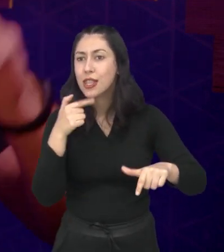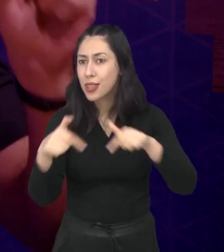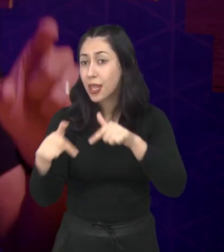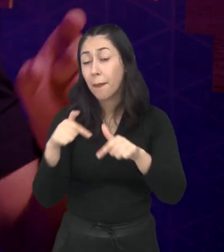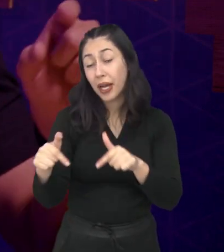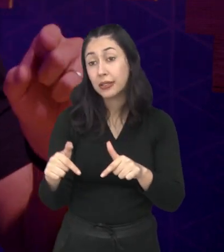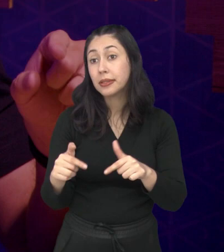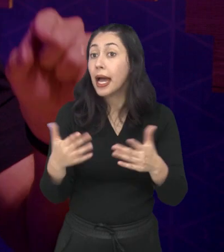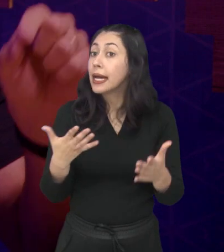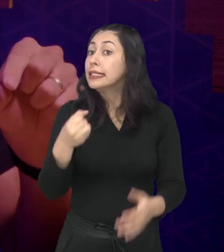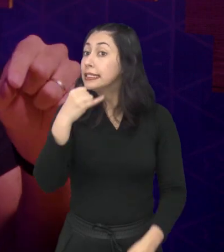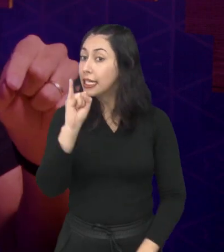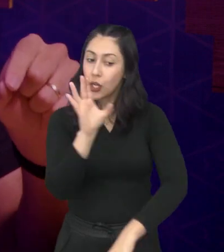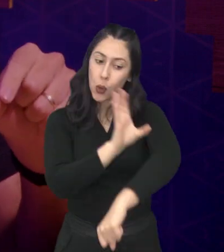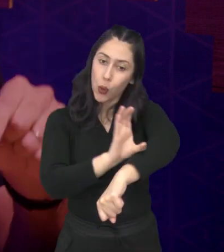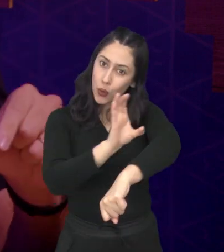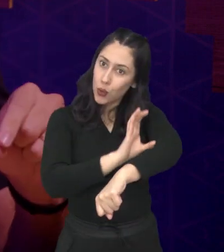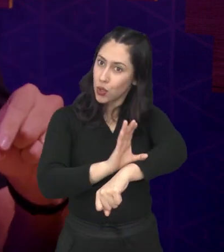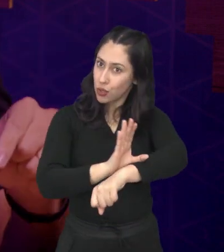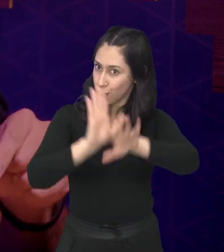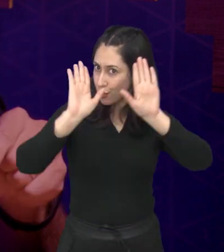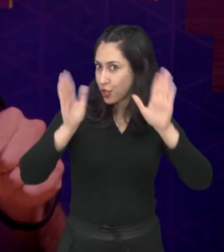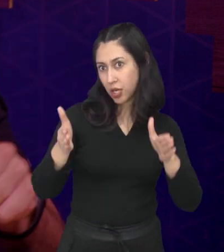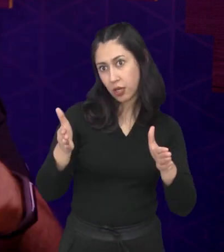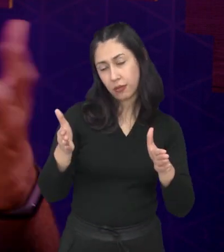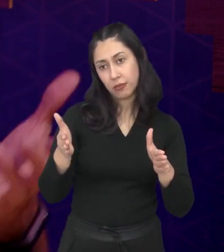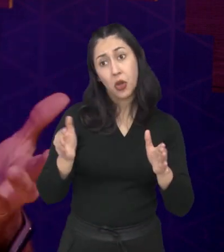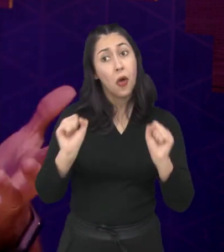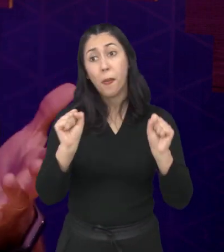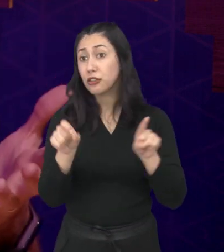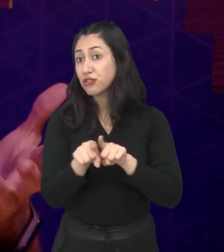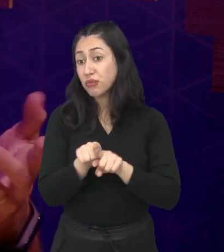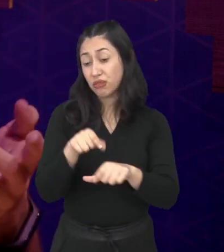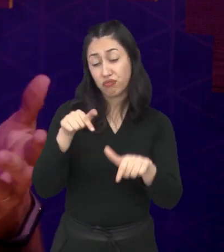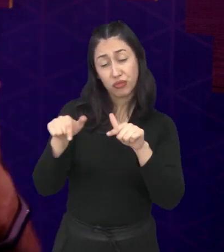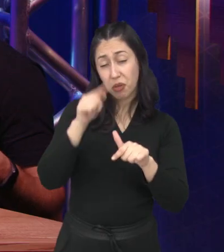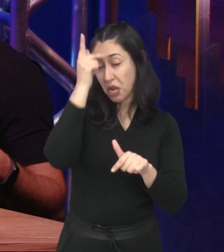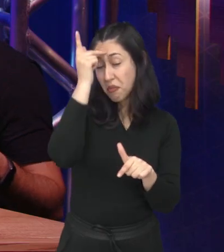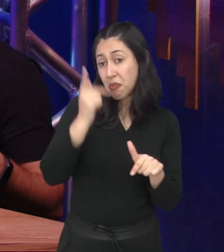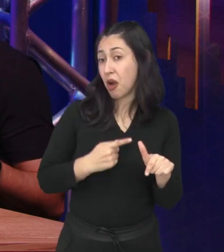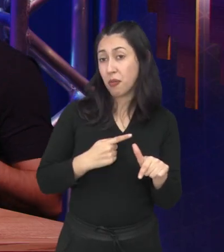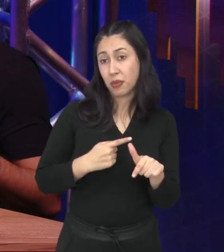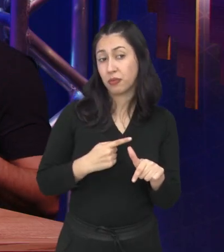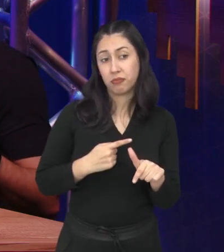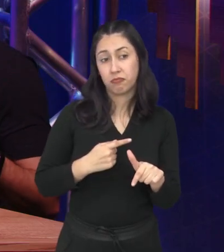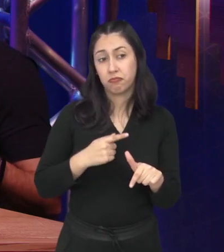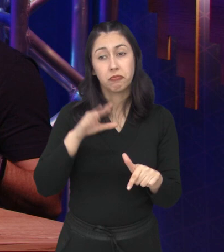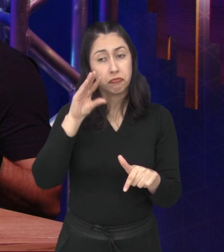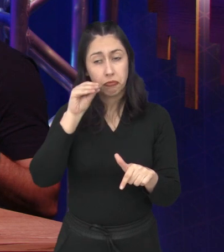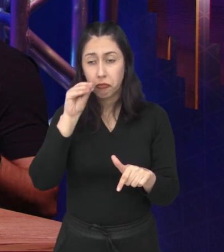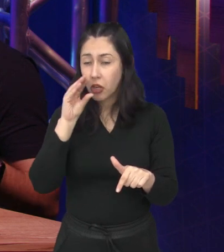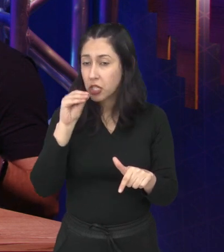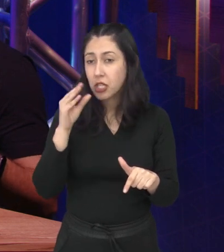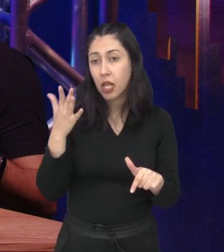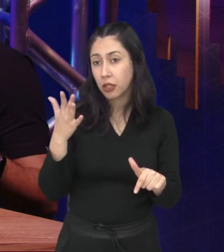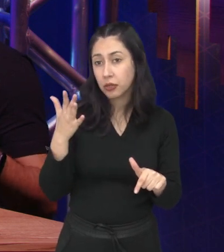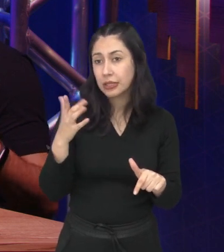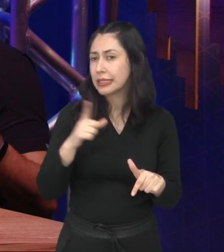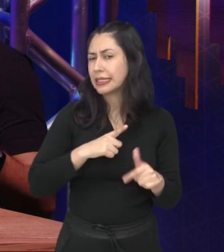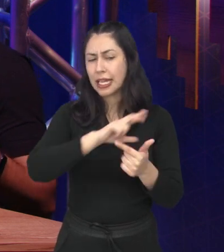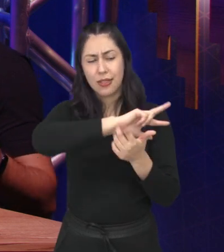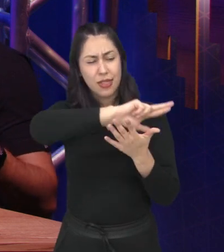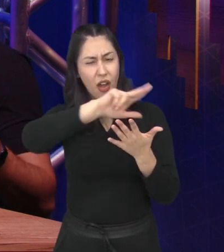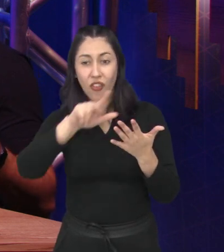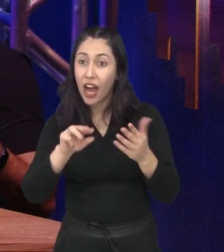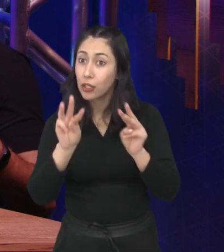Inclusive, se você fez um curso profissionalizante, você pode ser um freelancer. Então, a gente tem muitos sites